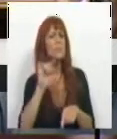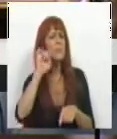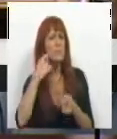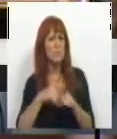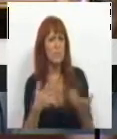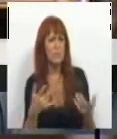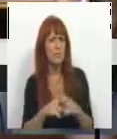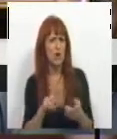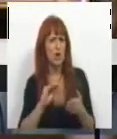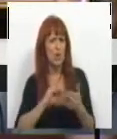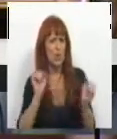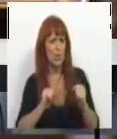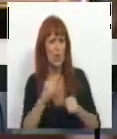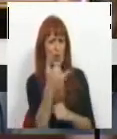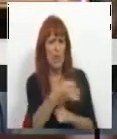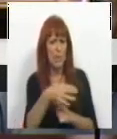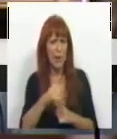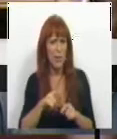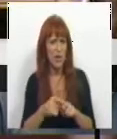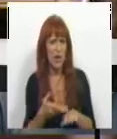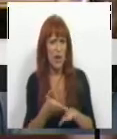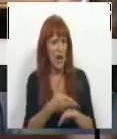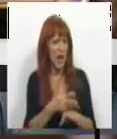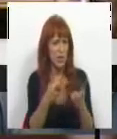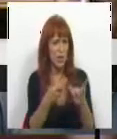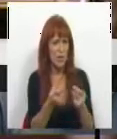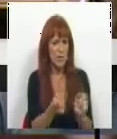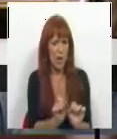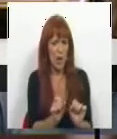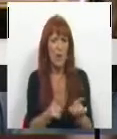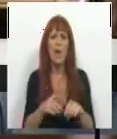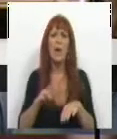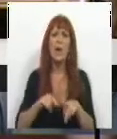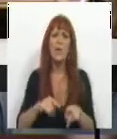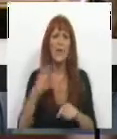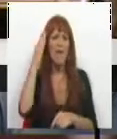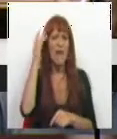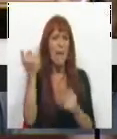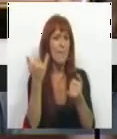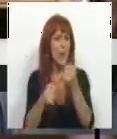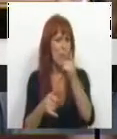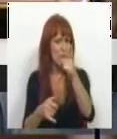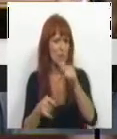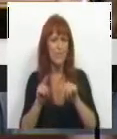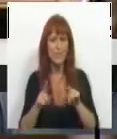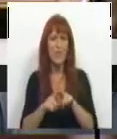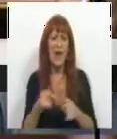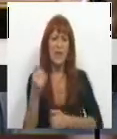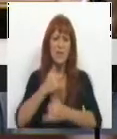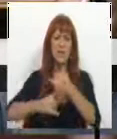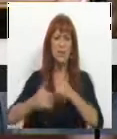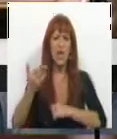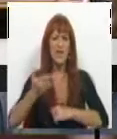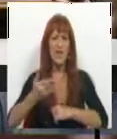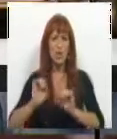os protocolos com as IPSS, como se sabe, não estão pelo anterior orçamento. E, além disso, parte de um pressuposto perigoso, que é a substituição